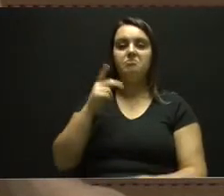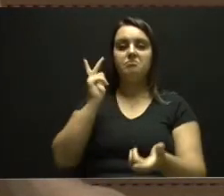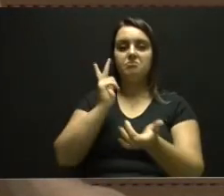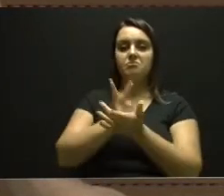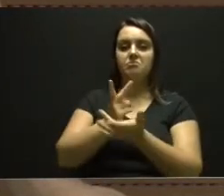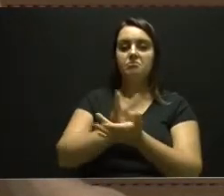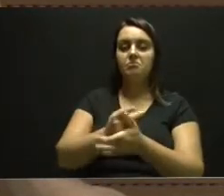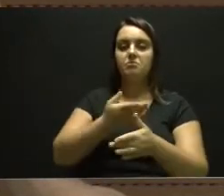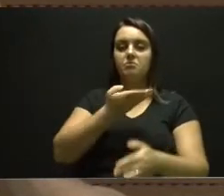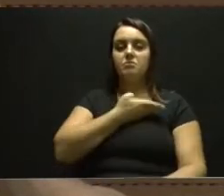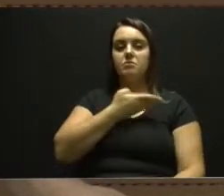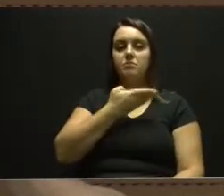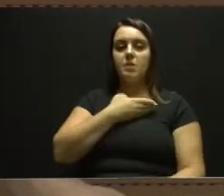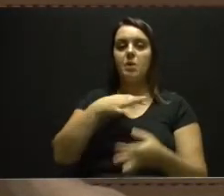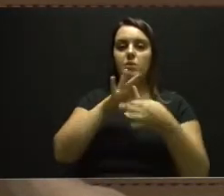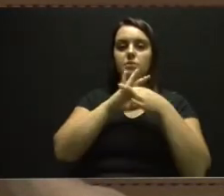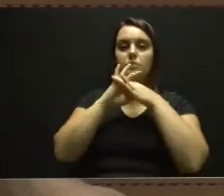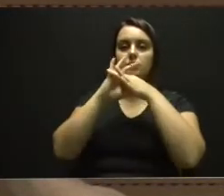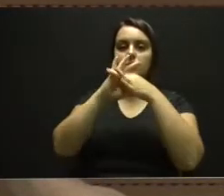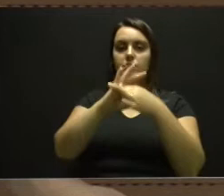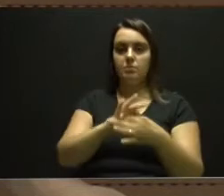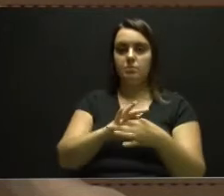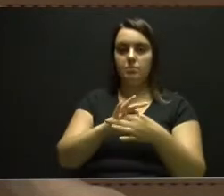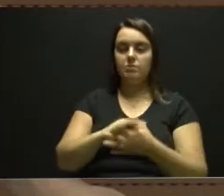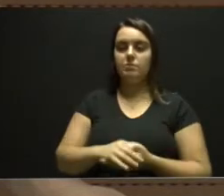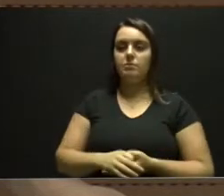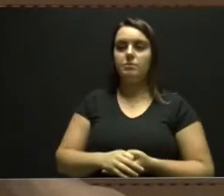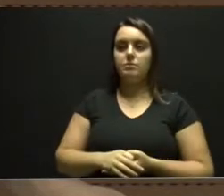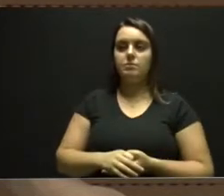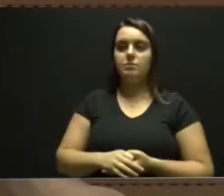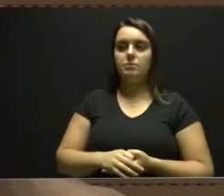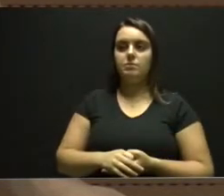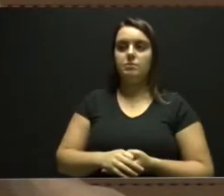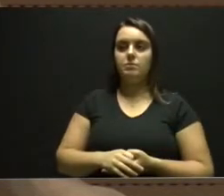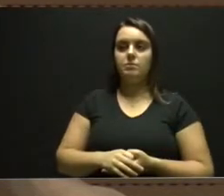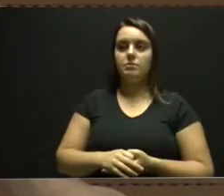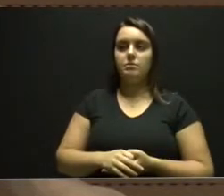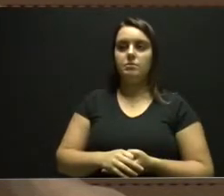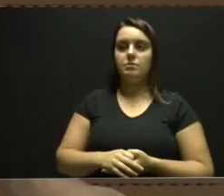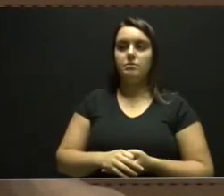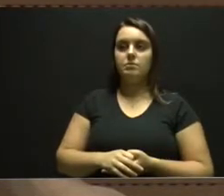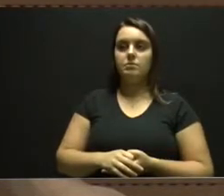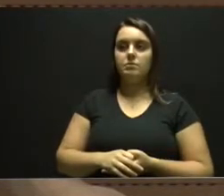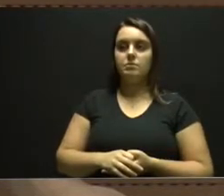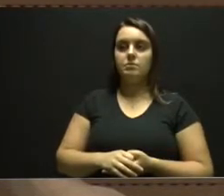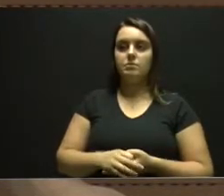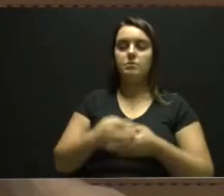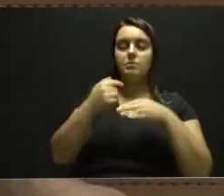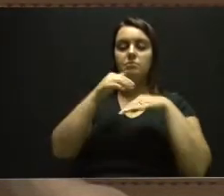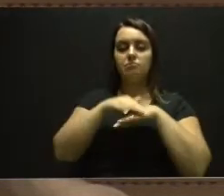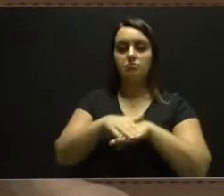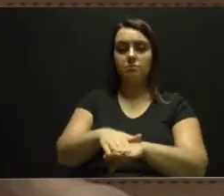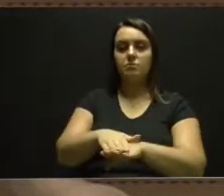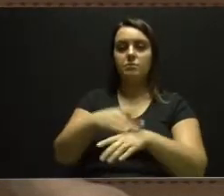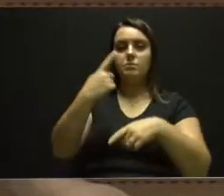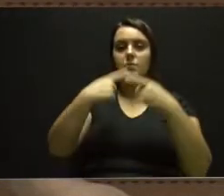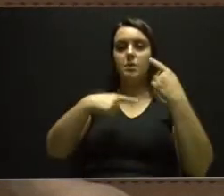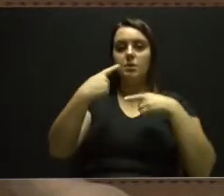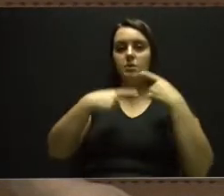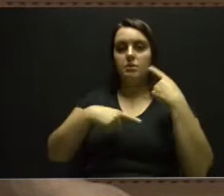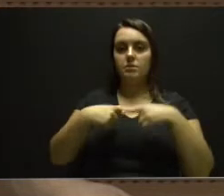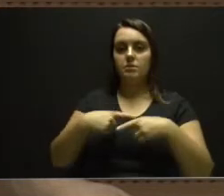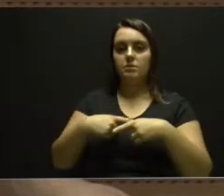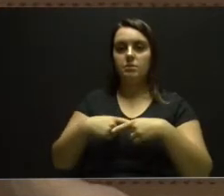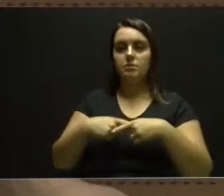e aí útil e agradável me interei na política não consigo sair dela a gente